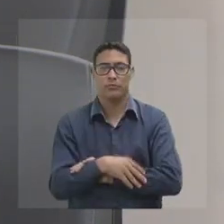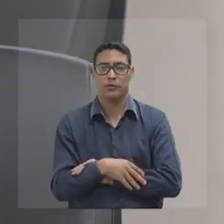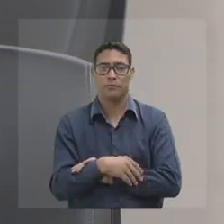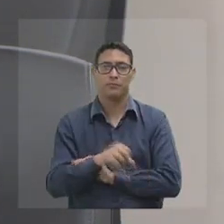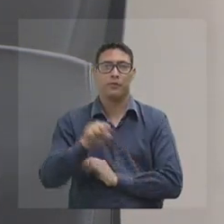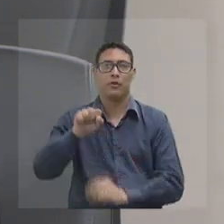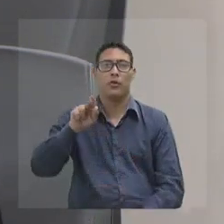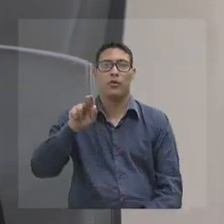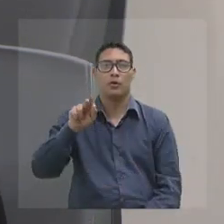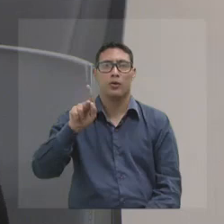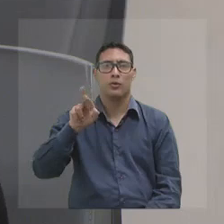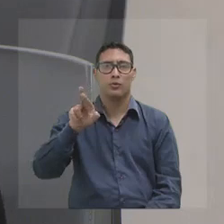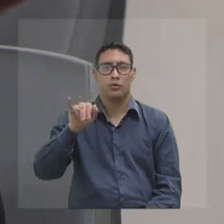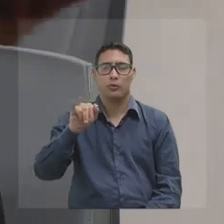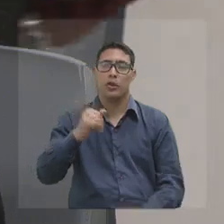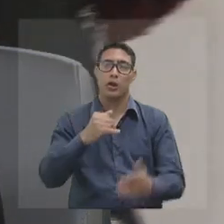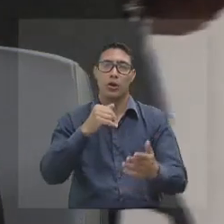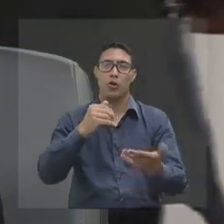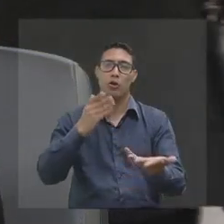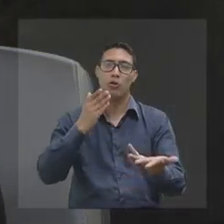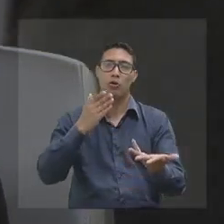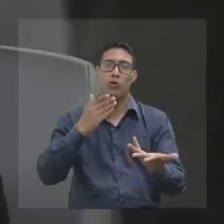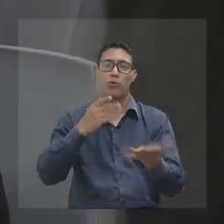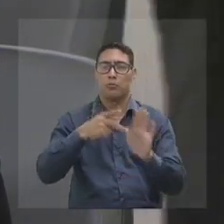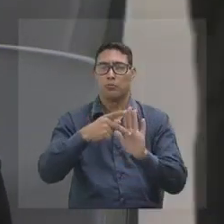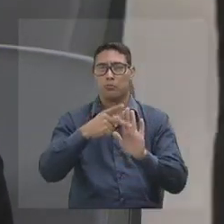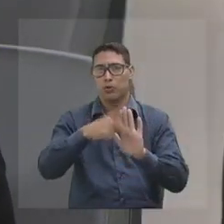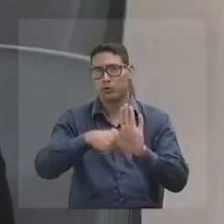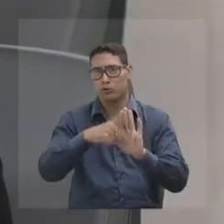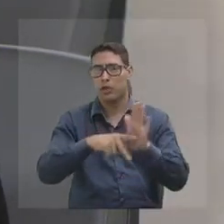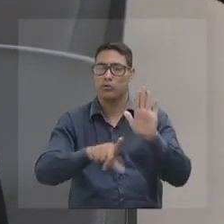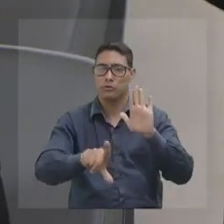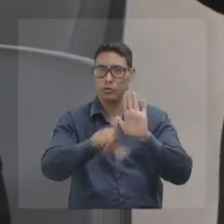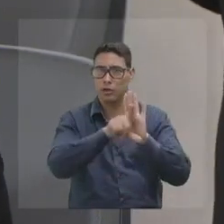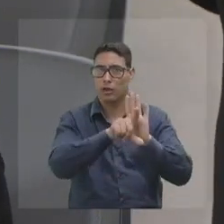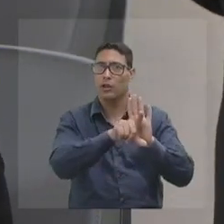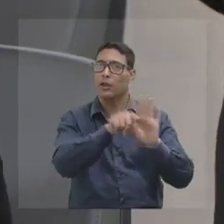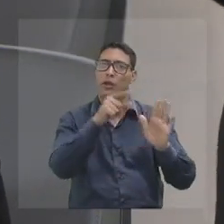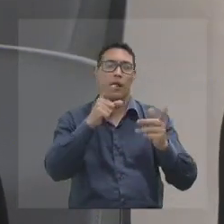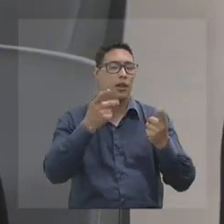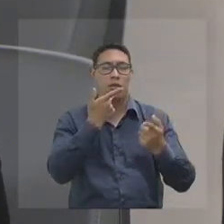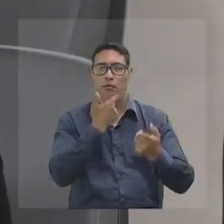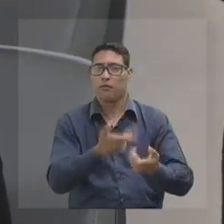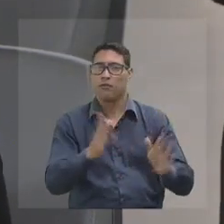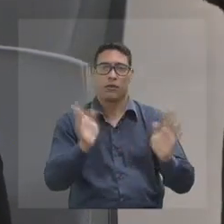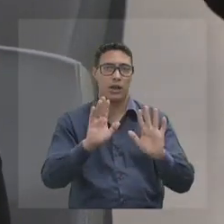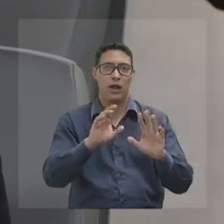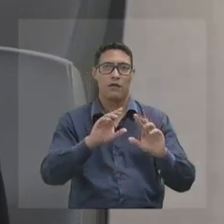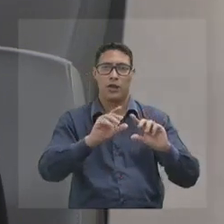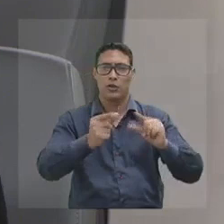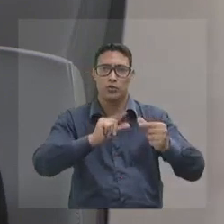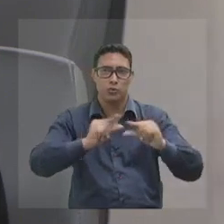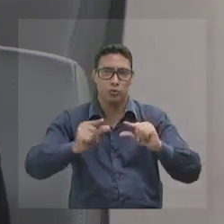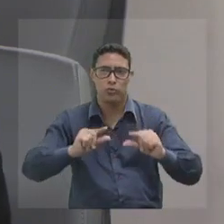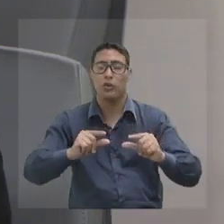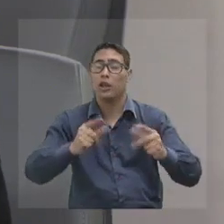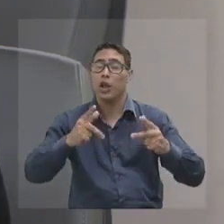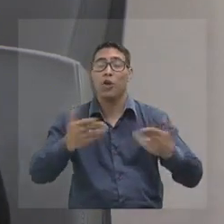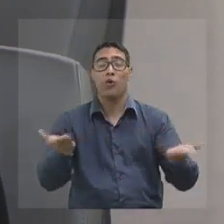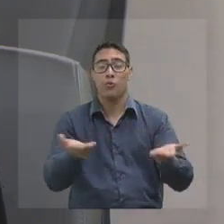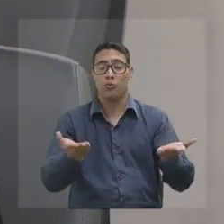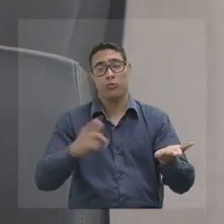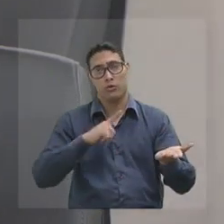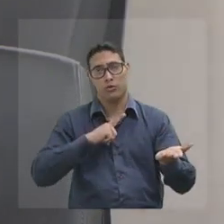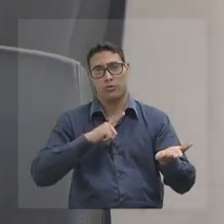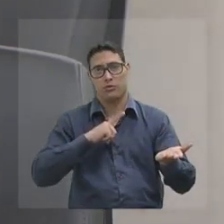o projeto de lei aprovado aqui na Assembleia Legislativa ele não previa uma estrutura tal qual Hoje existe né a